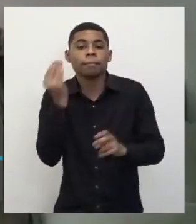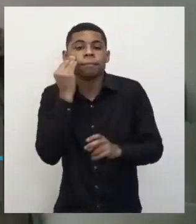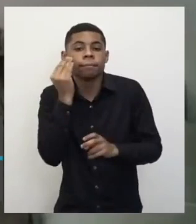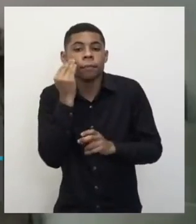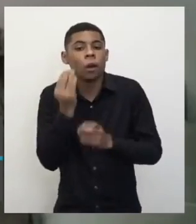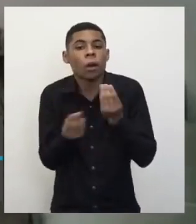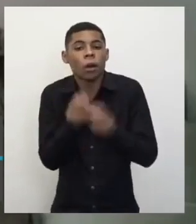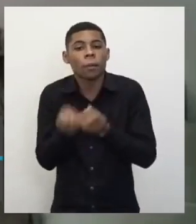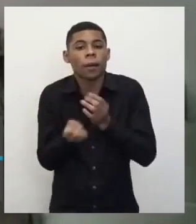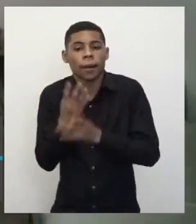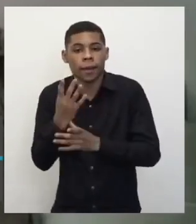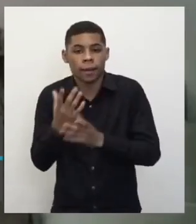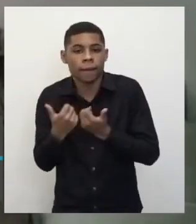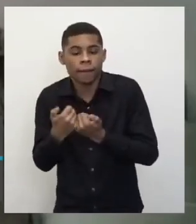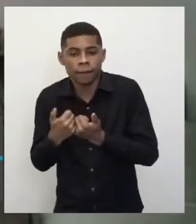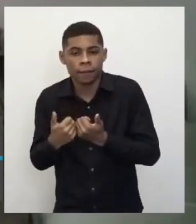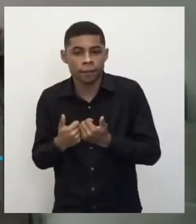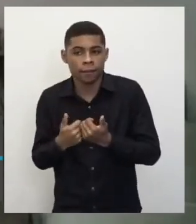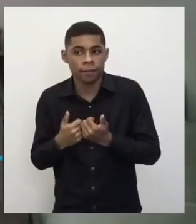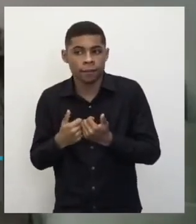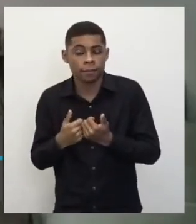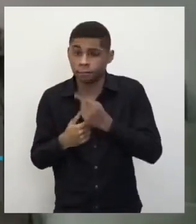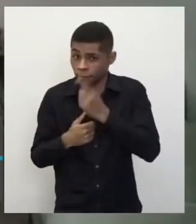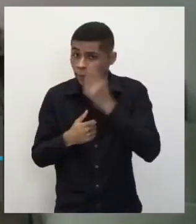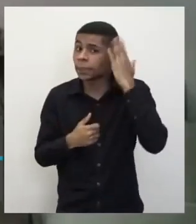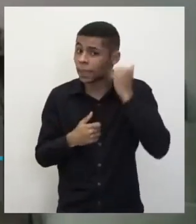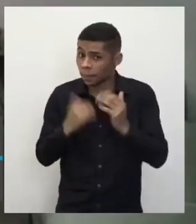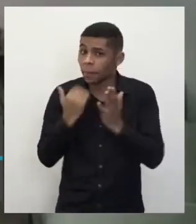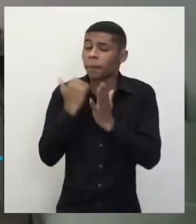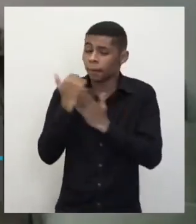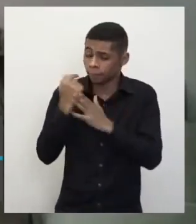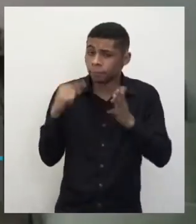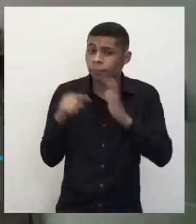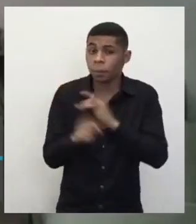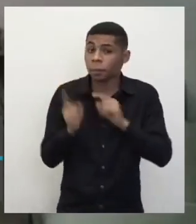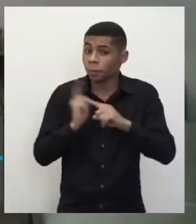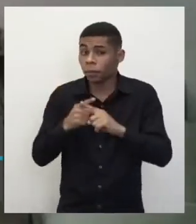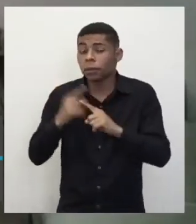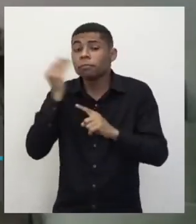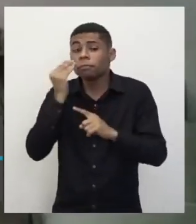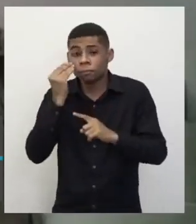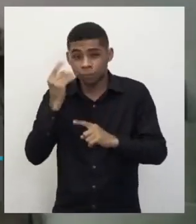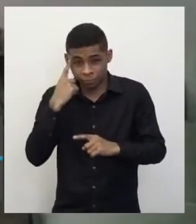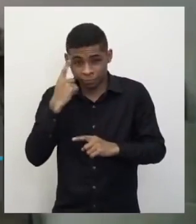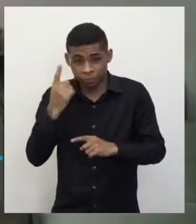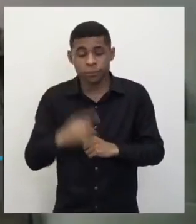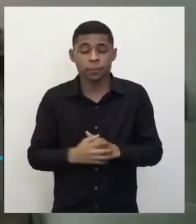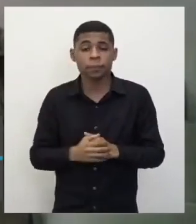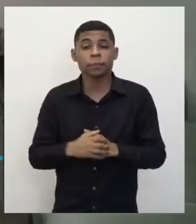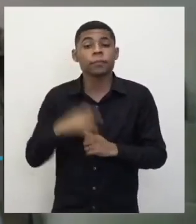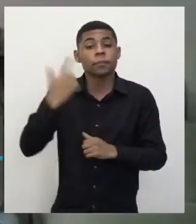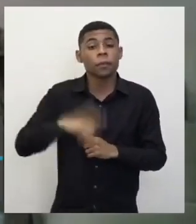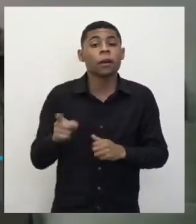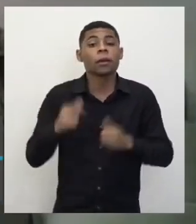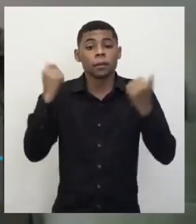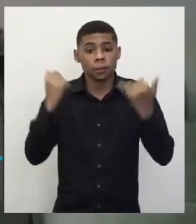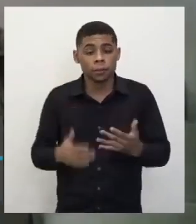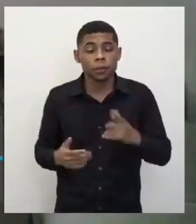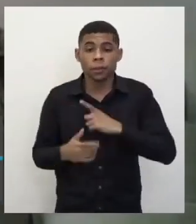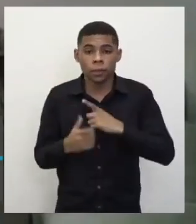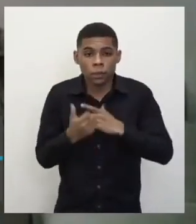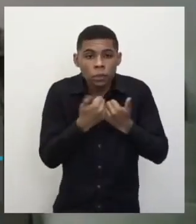game, né? Então, ele sabia um pouco mais em relação ao assunto. E ele também fala de que há